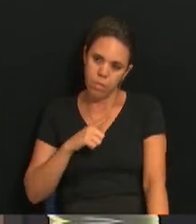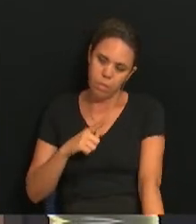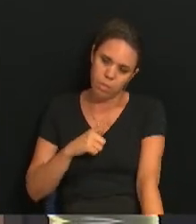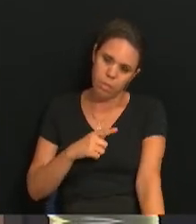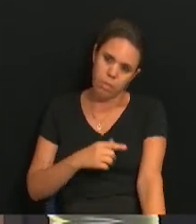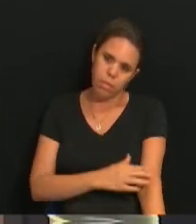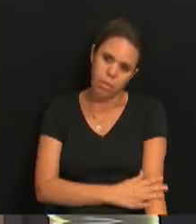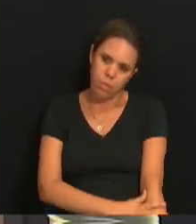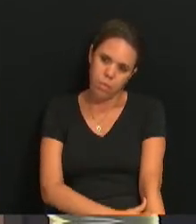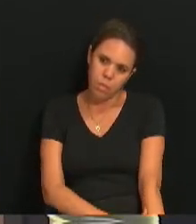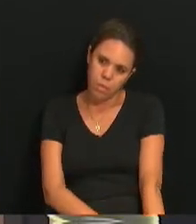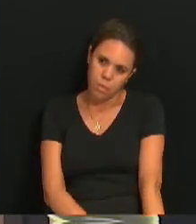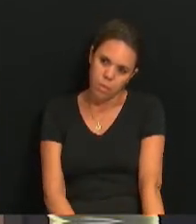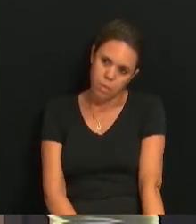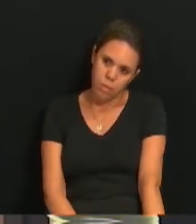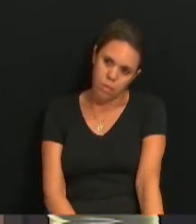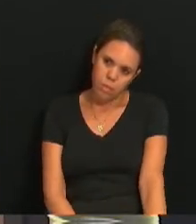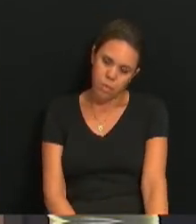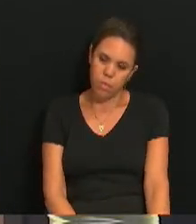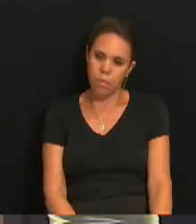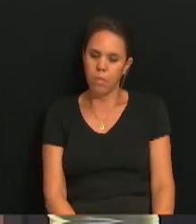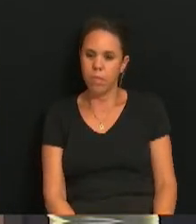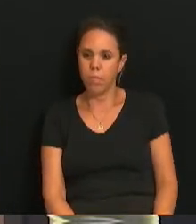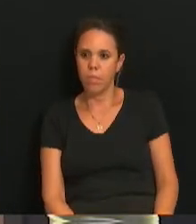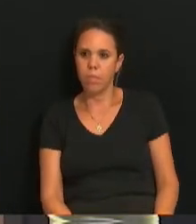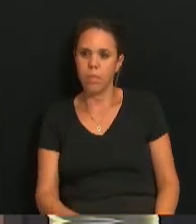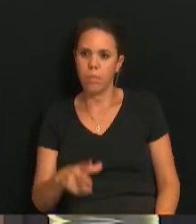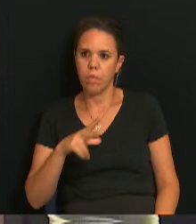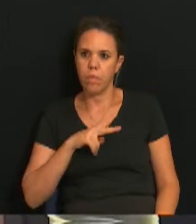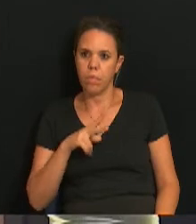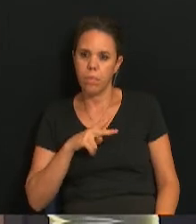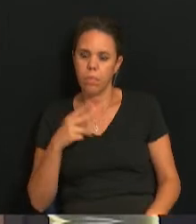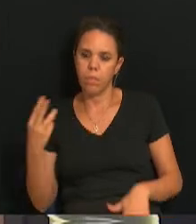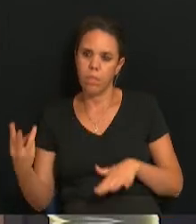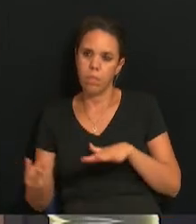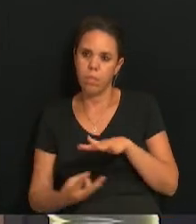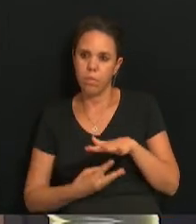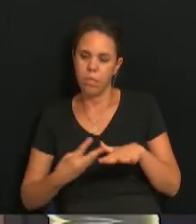tendência de apontar para a privatização,